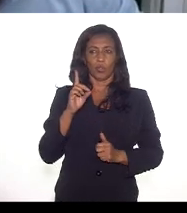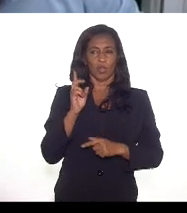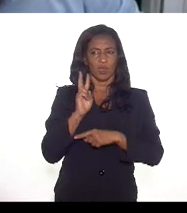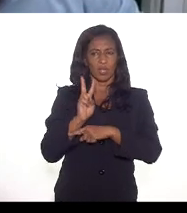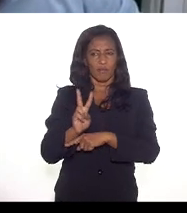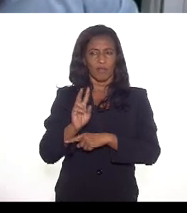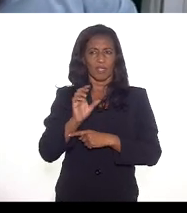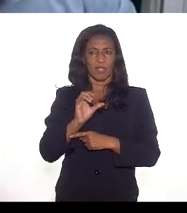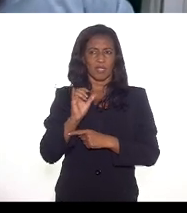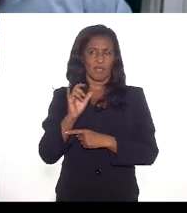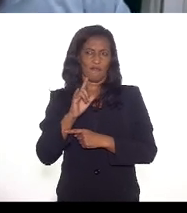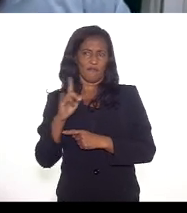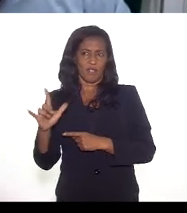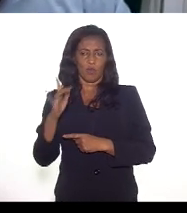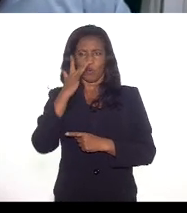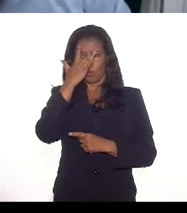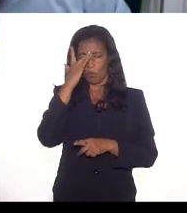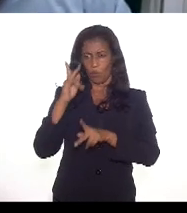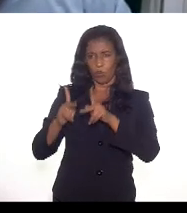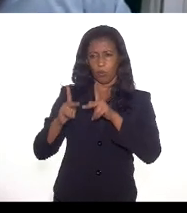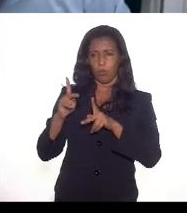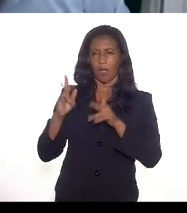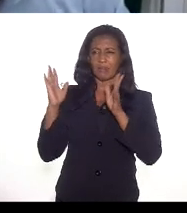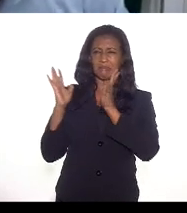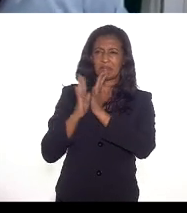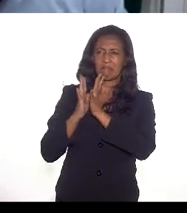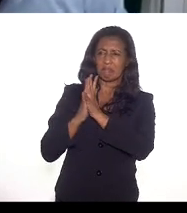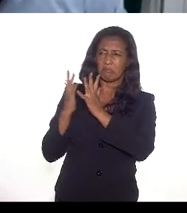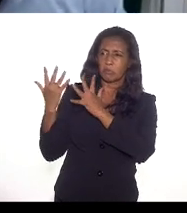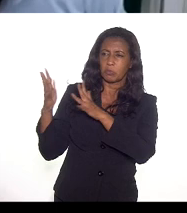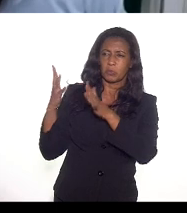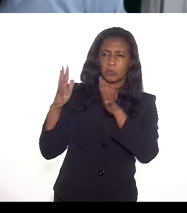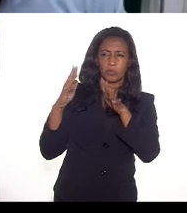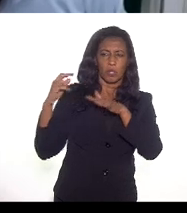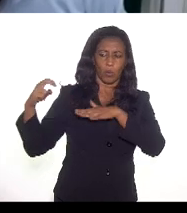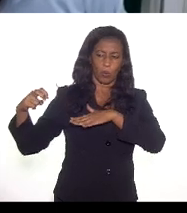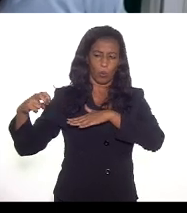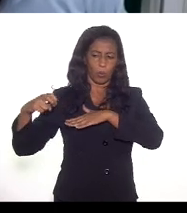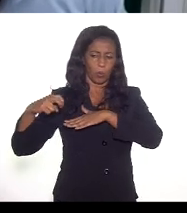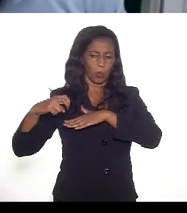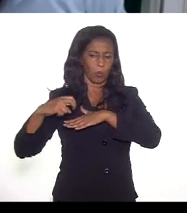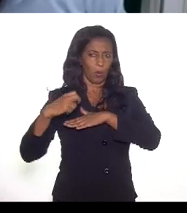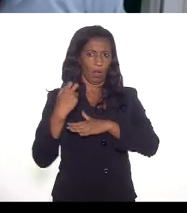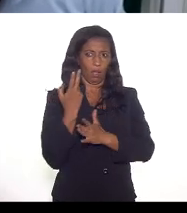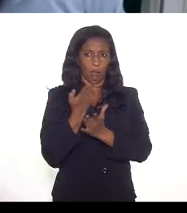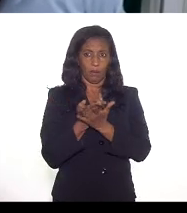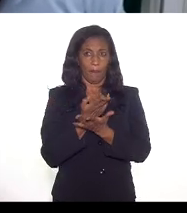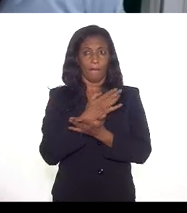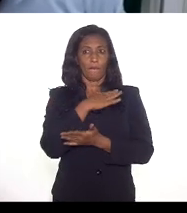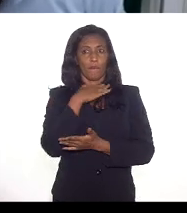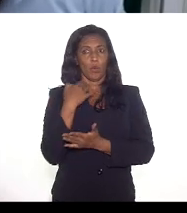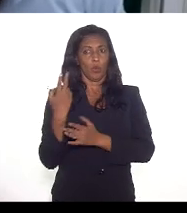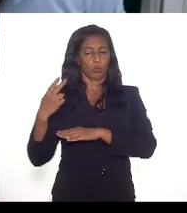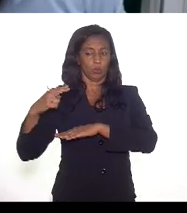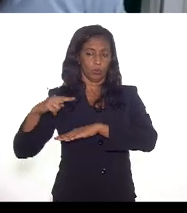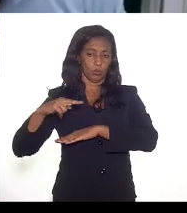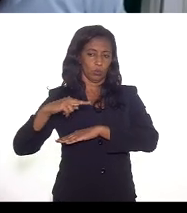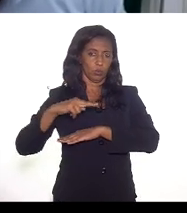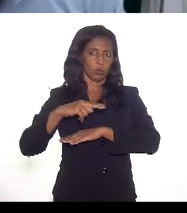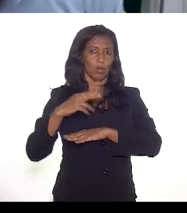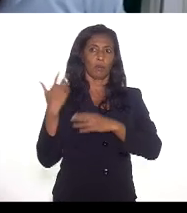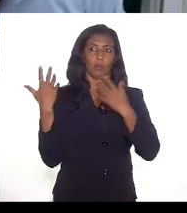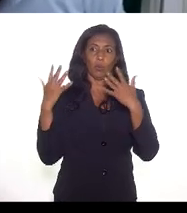A população aplaudia por onde passava o corpo do José Cláudio. E